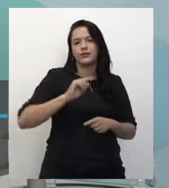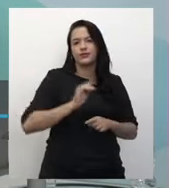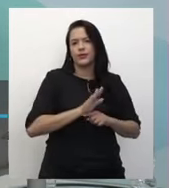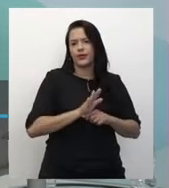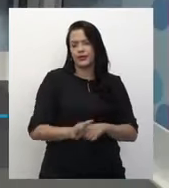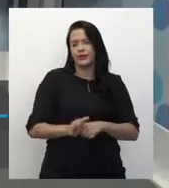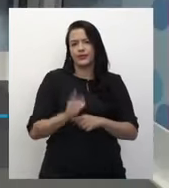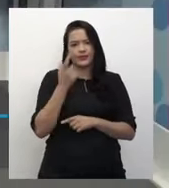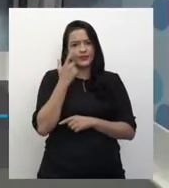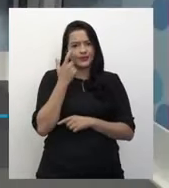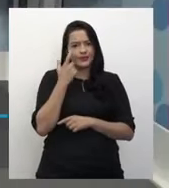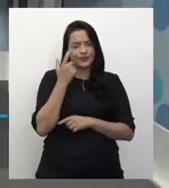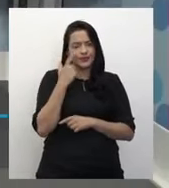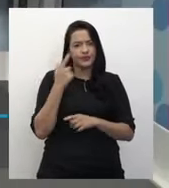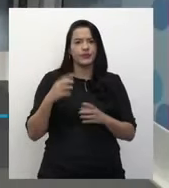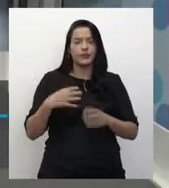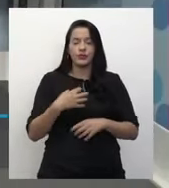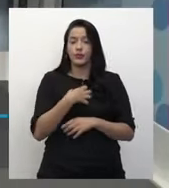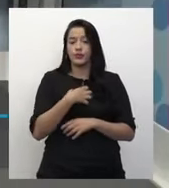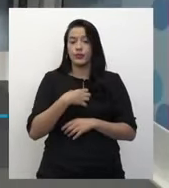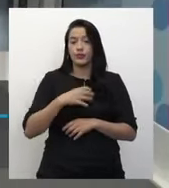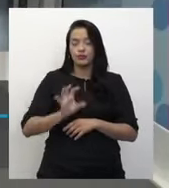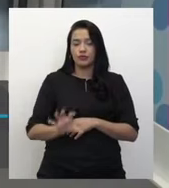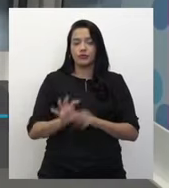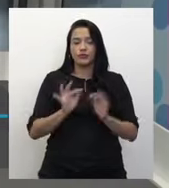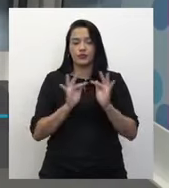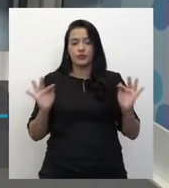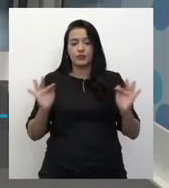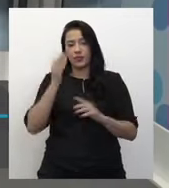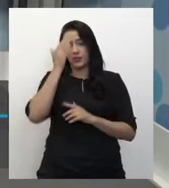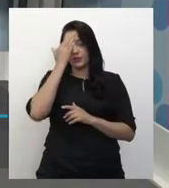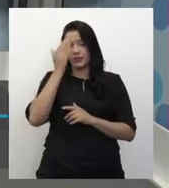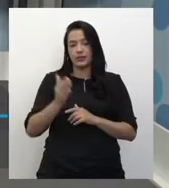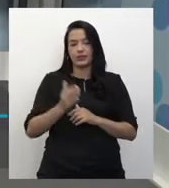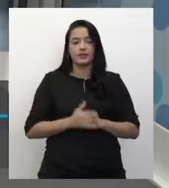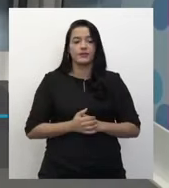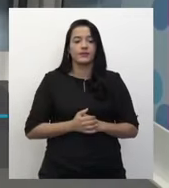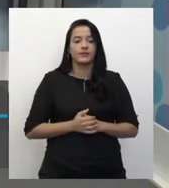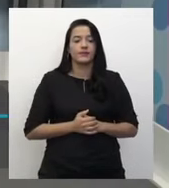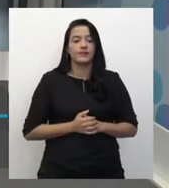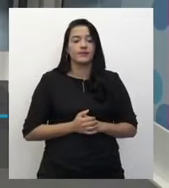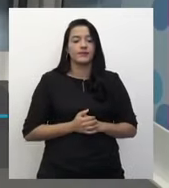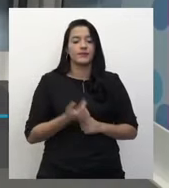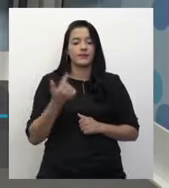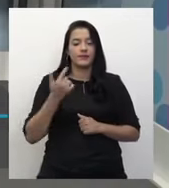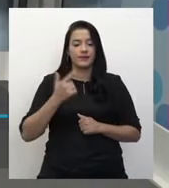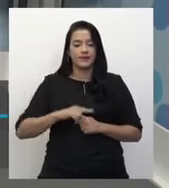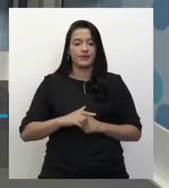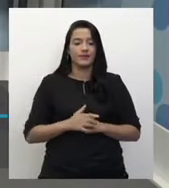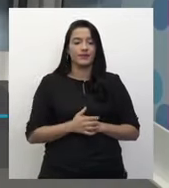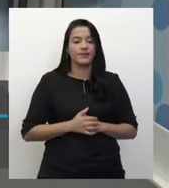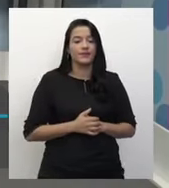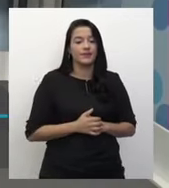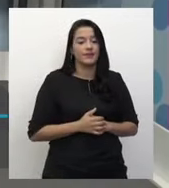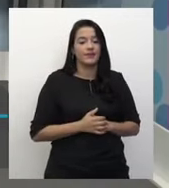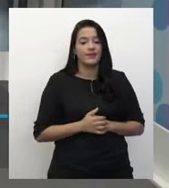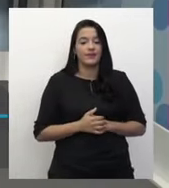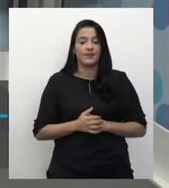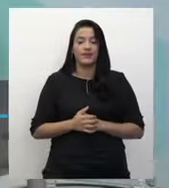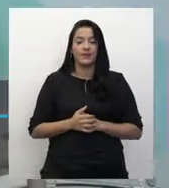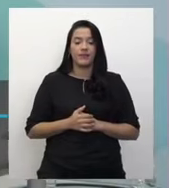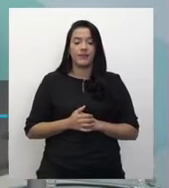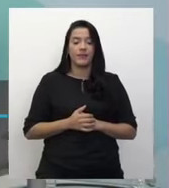de produção de sentido. Muito obrigada, viu, Pro Adalberto? Agora sou eu, né, de novo. Já estava passando para você.